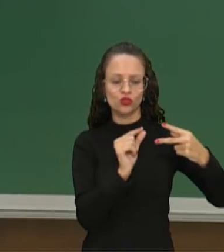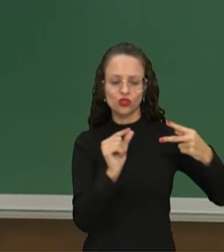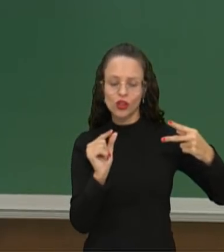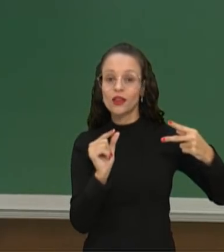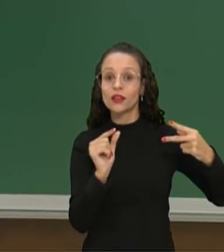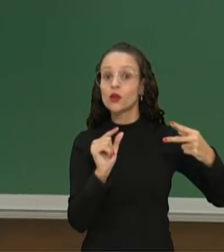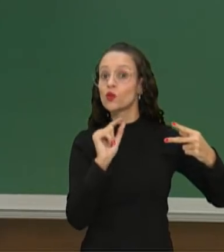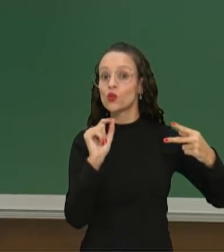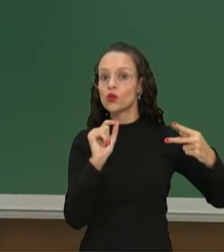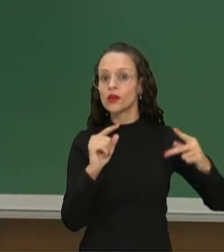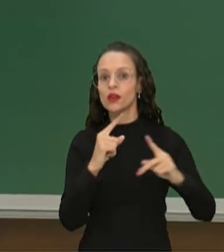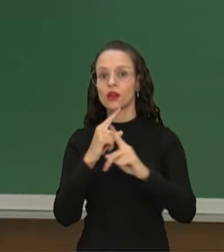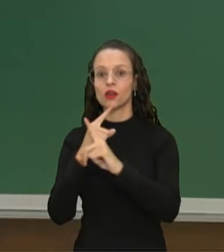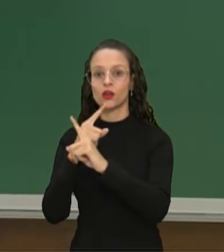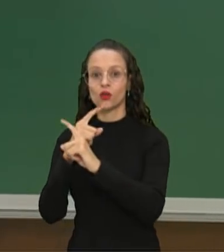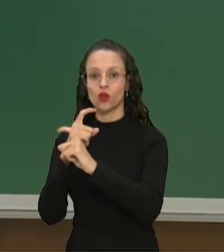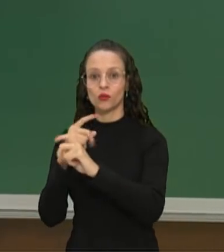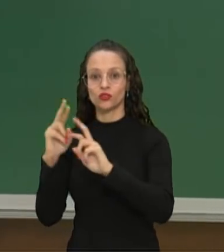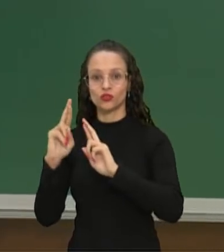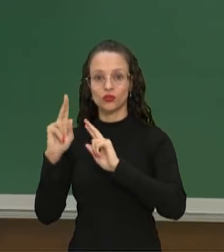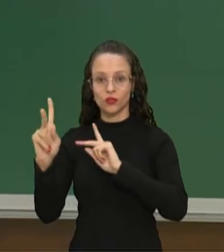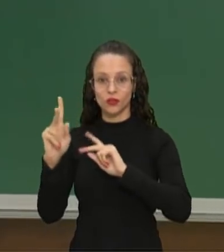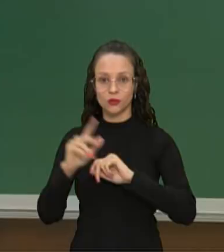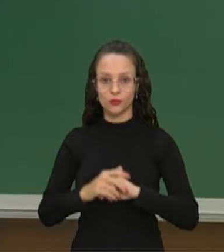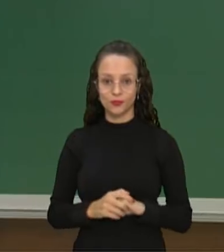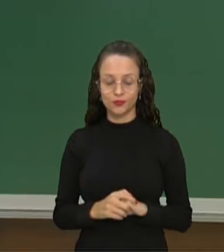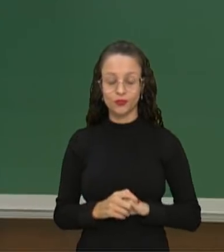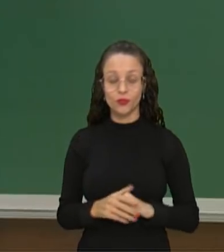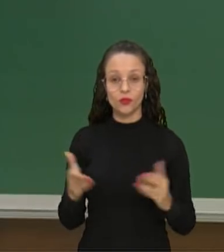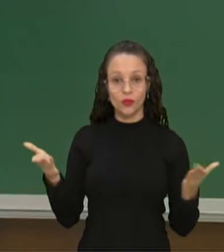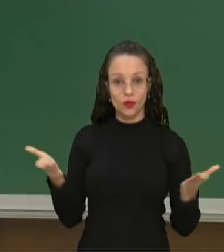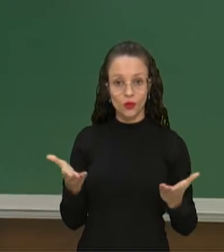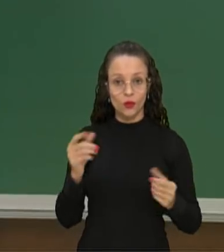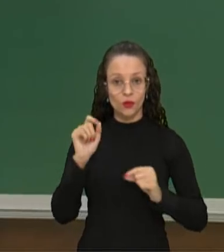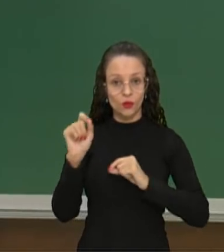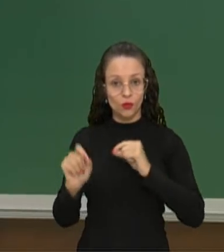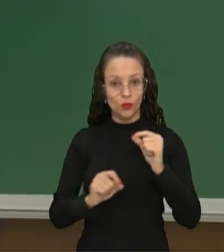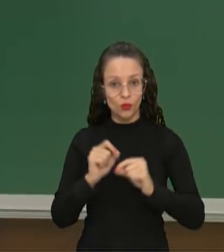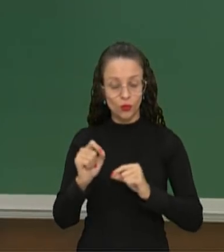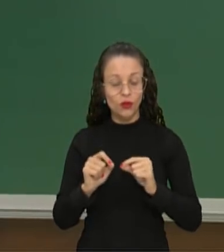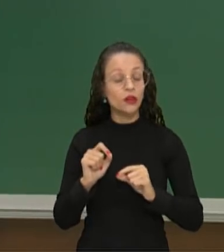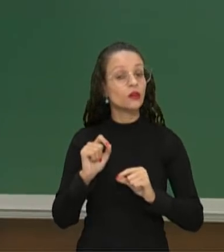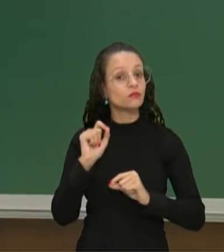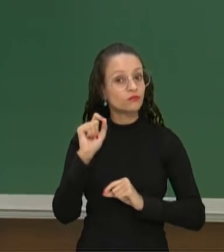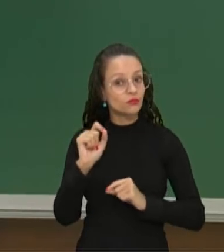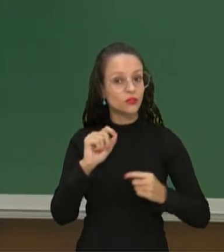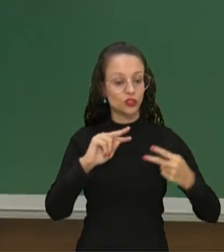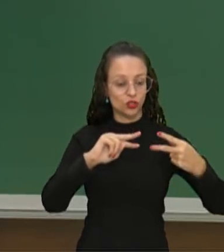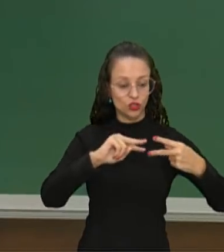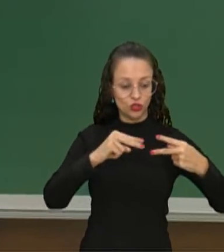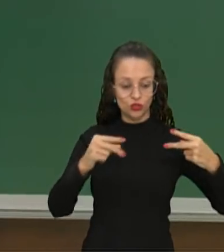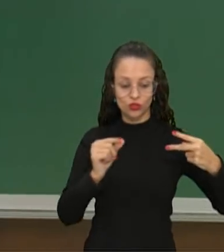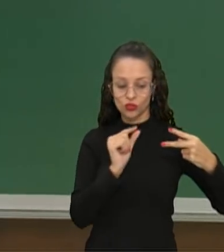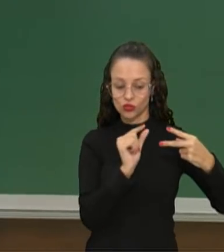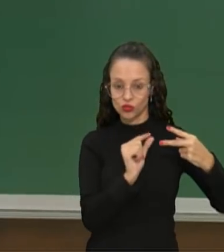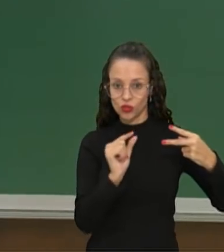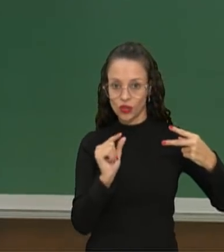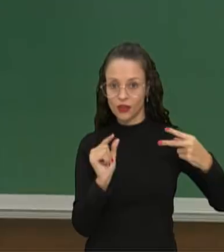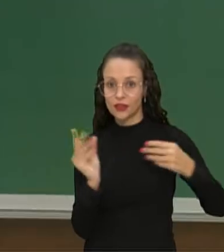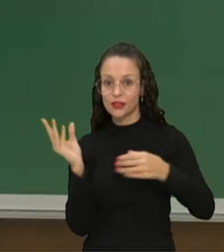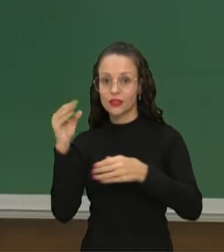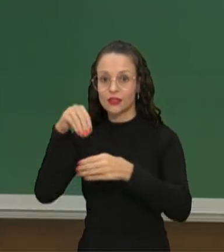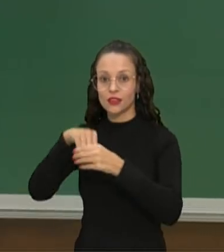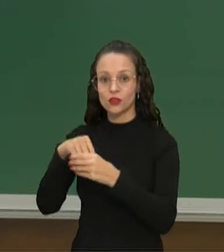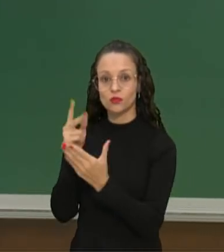acondroplasia, eram genes que estavam em cromossomos diferentes. Agora, a gente vai estudar os casos em que esses genes estão no mesmo